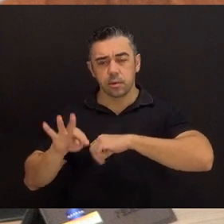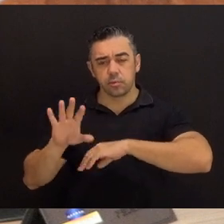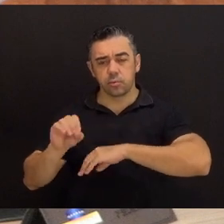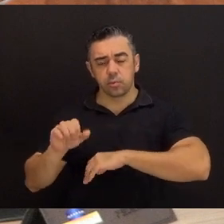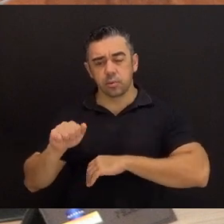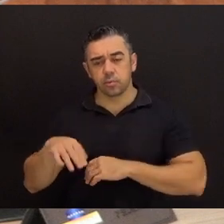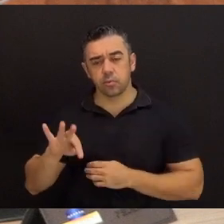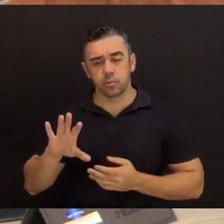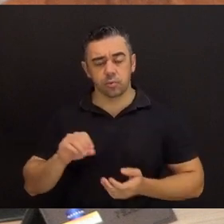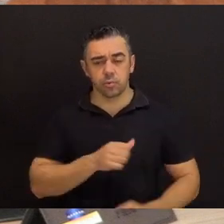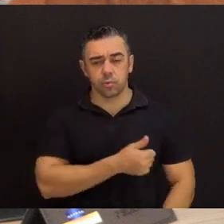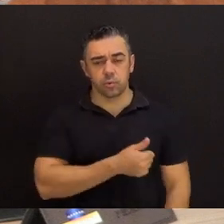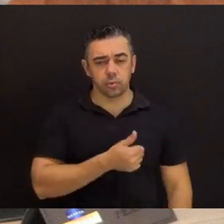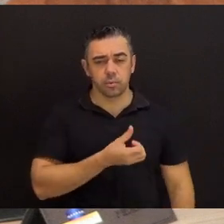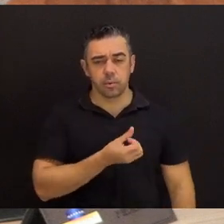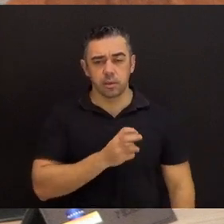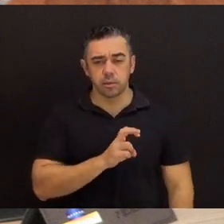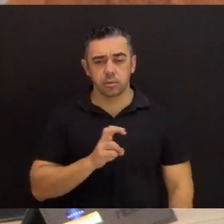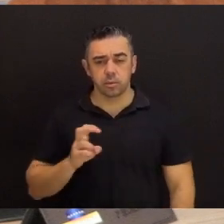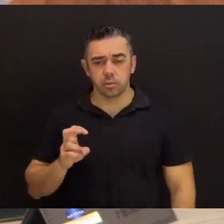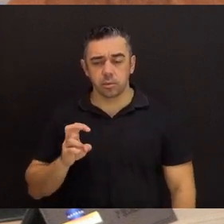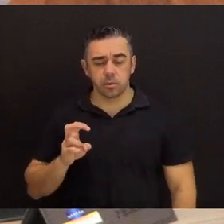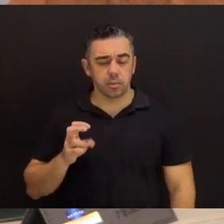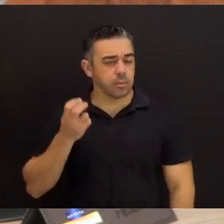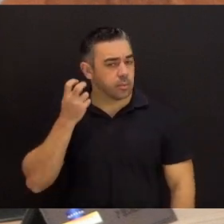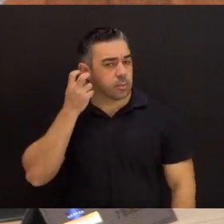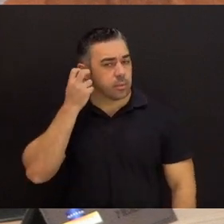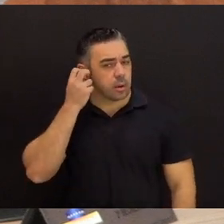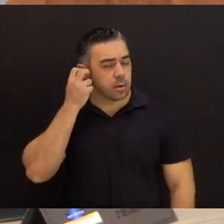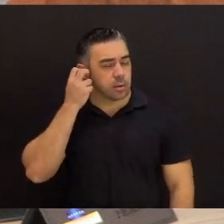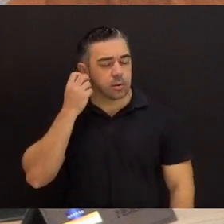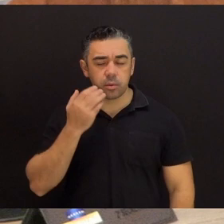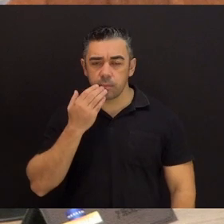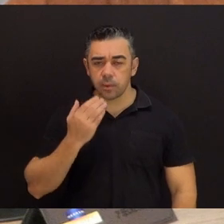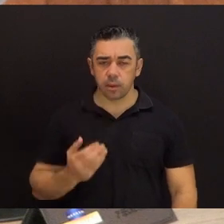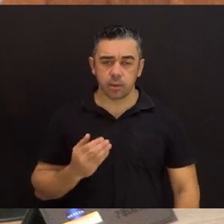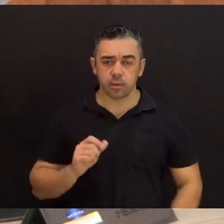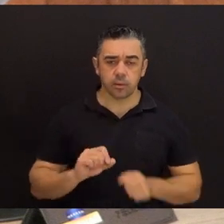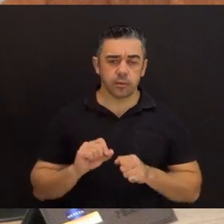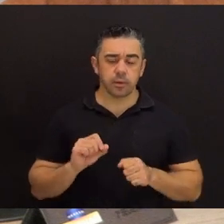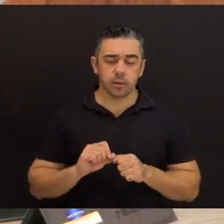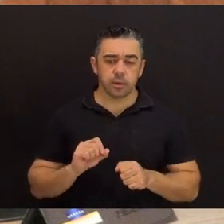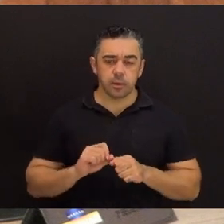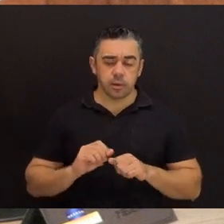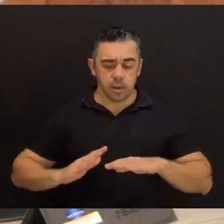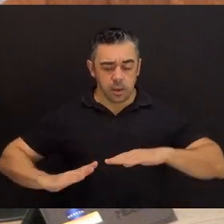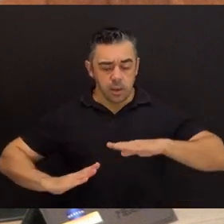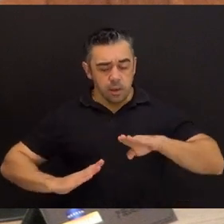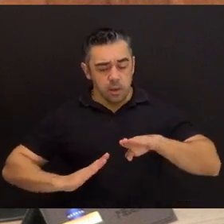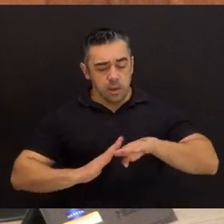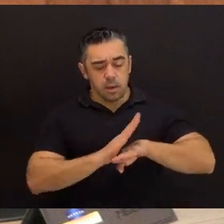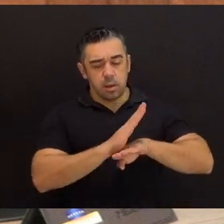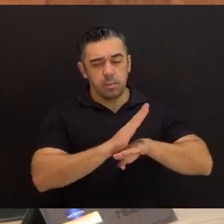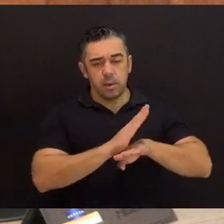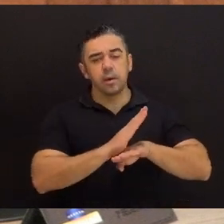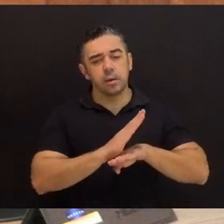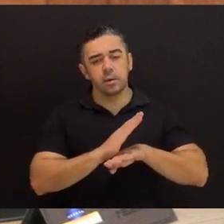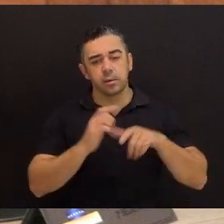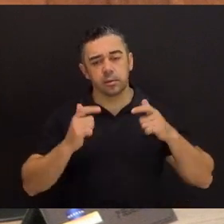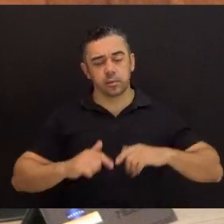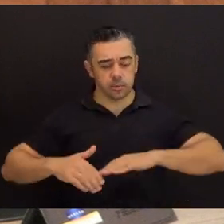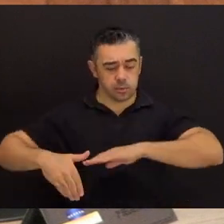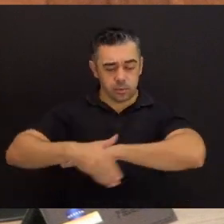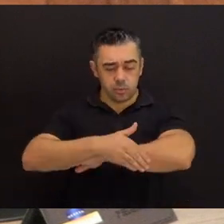de número 11655 do vereador Paulinho Maradona que seja realizada a instalação de rampas de acesso em toda extensão da